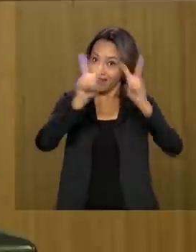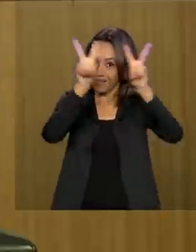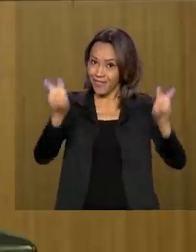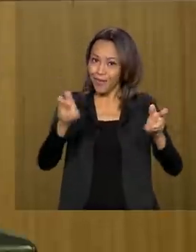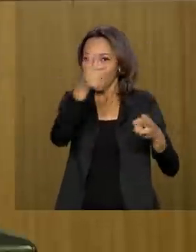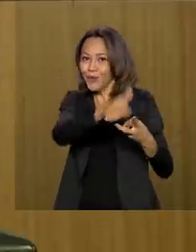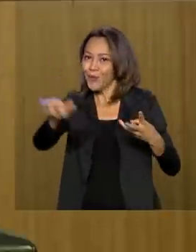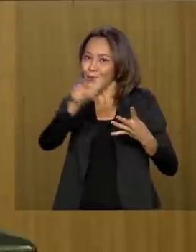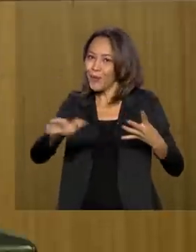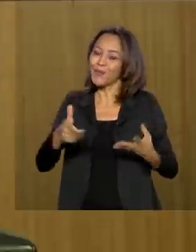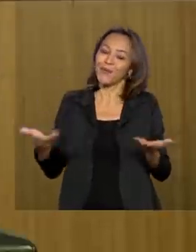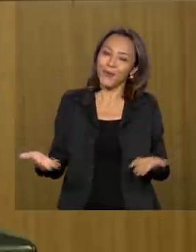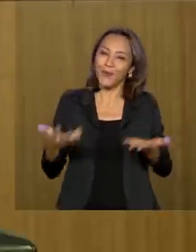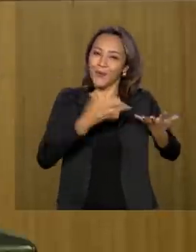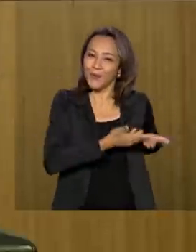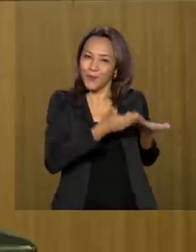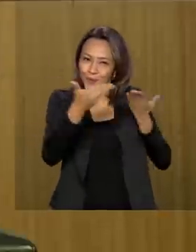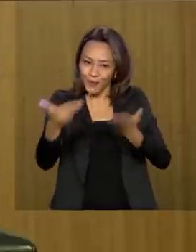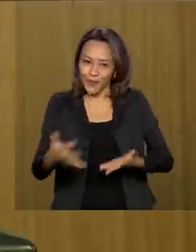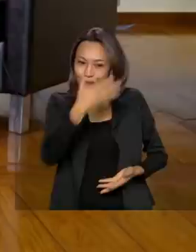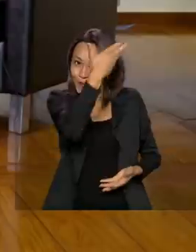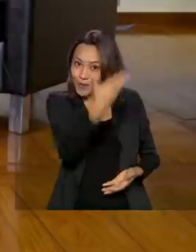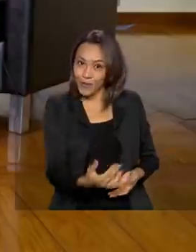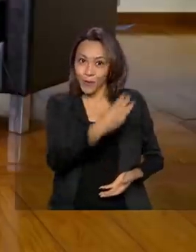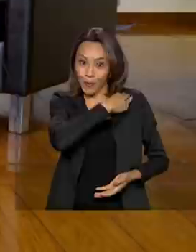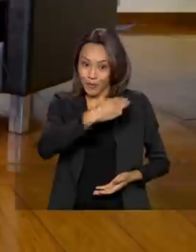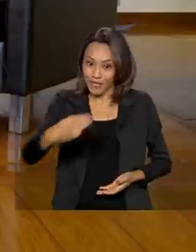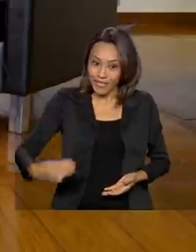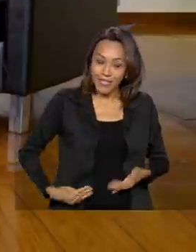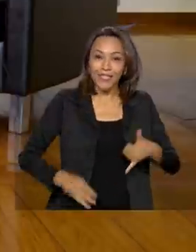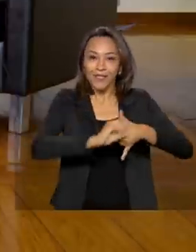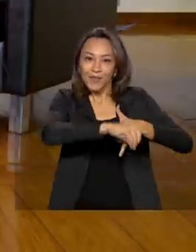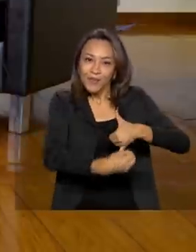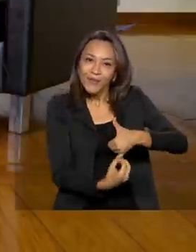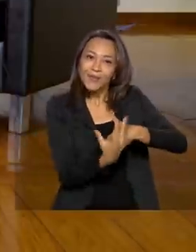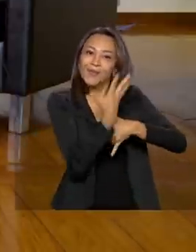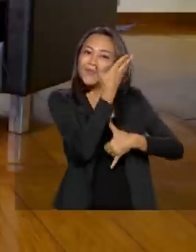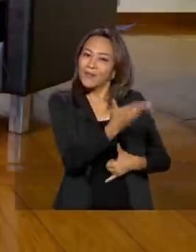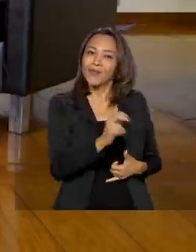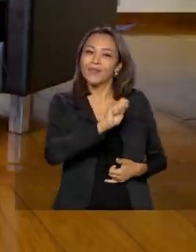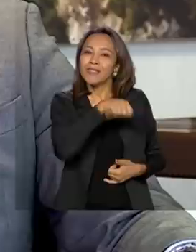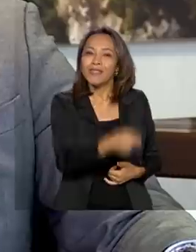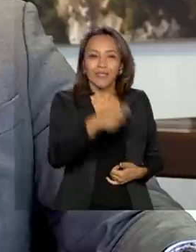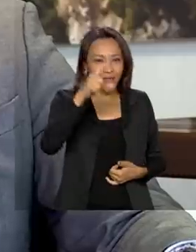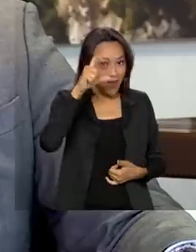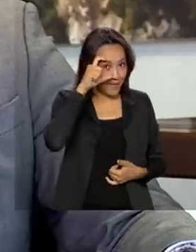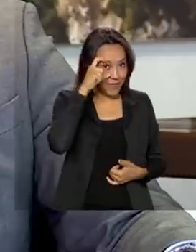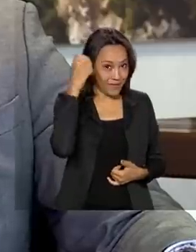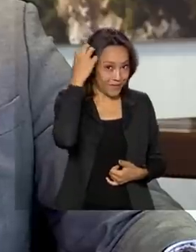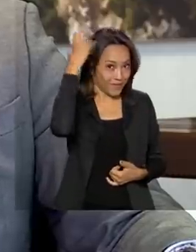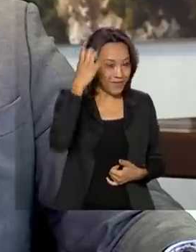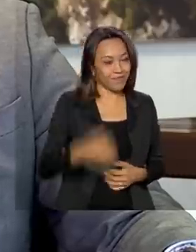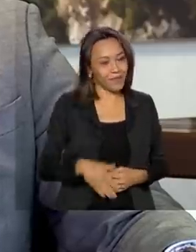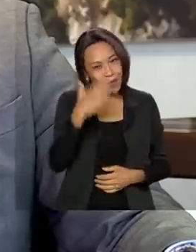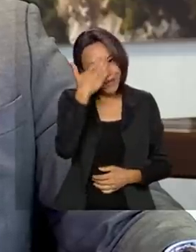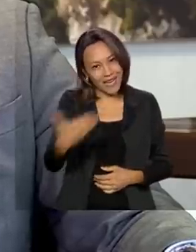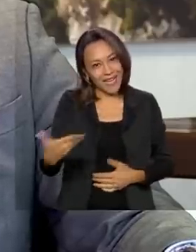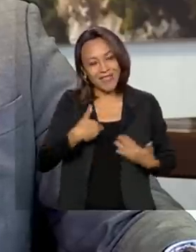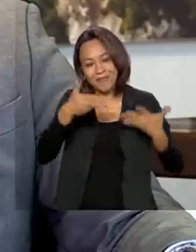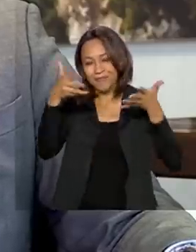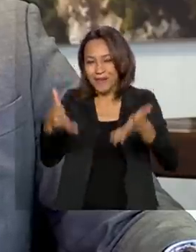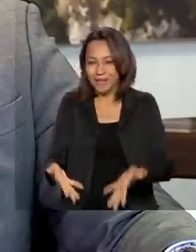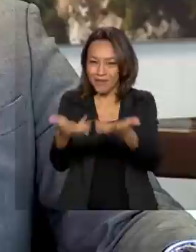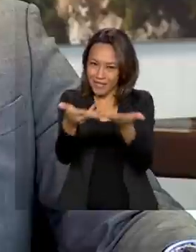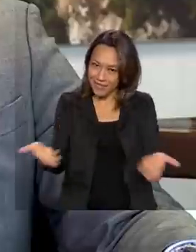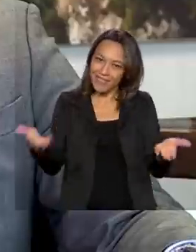outros assuntos, eu recebo hoje no Brasil em Pauta o ministro do Meio Ambiente, Ricardo Salles. Muito obrigado pela participação conosco